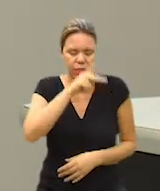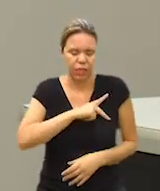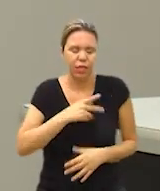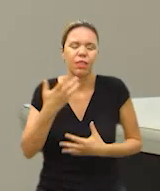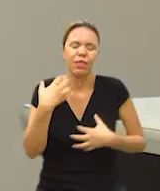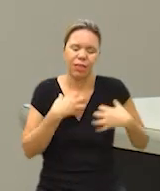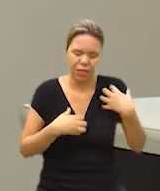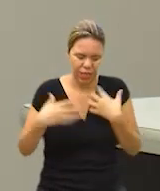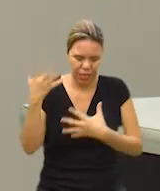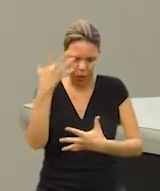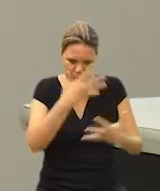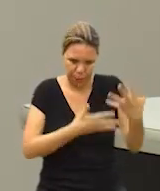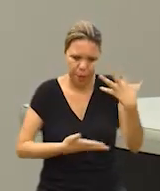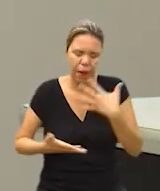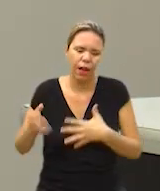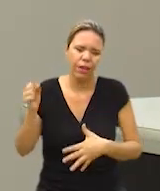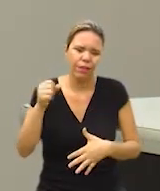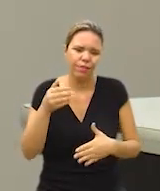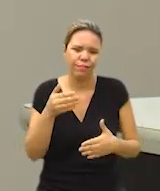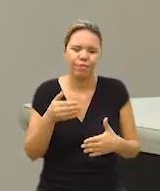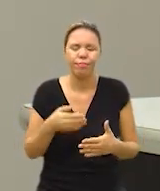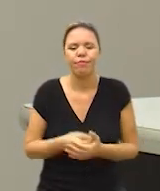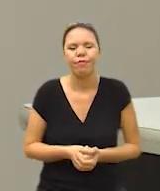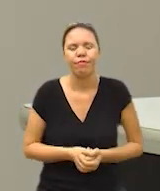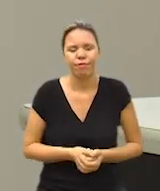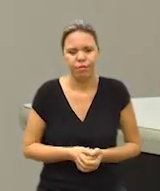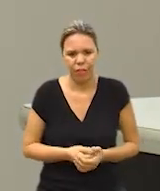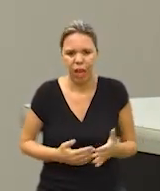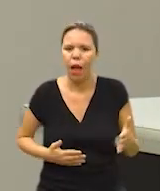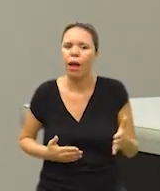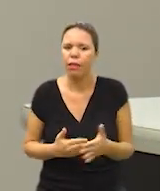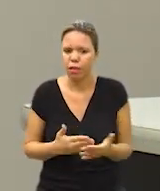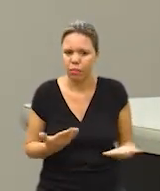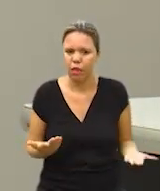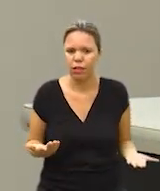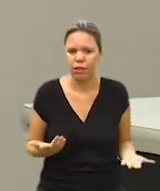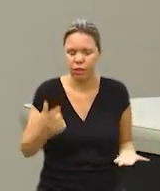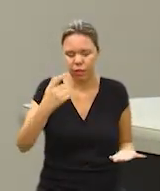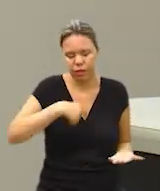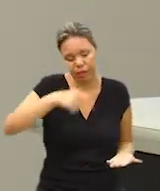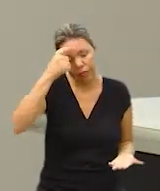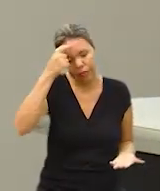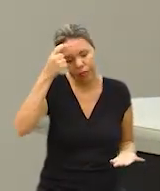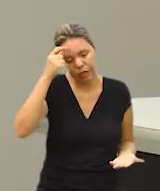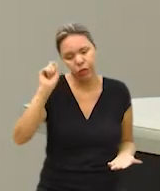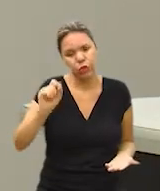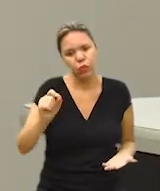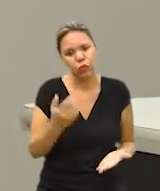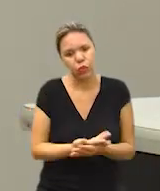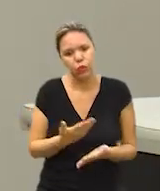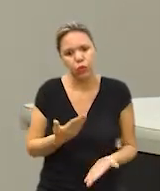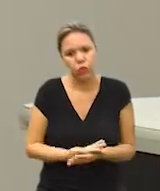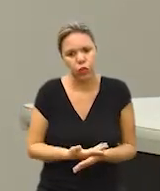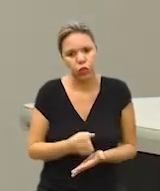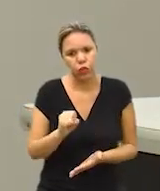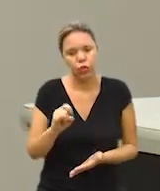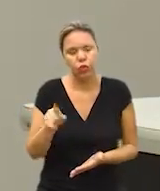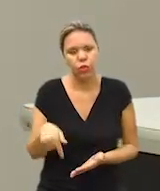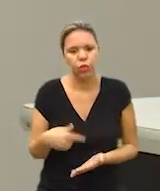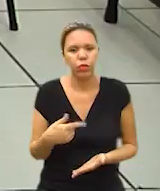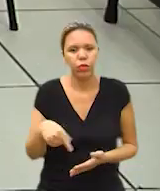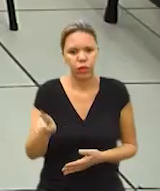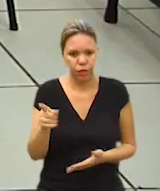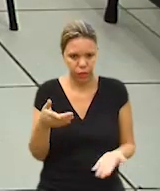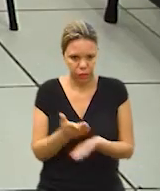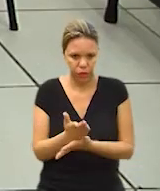atrapalhar bastante, né? Vocês falaram nisso, né? Pode atrapalhar, então ele tem que ter em mente que ele estudou, se ele estudou, ele